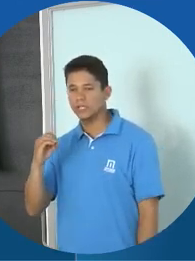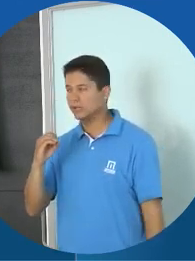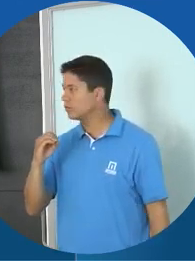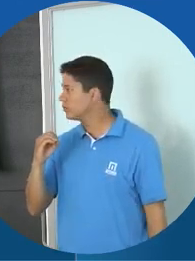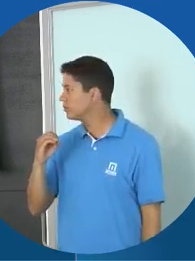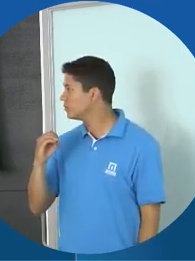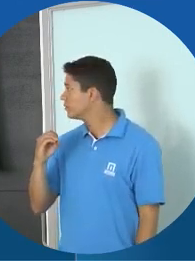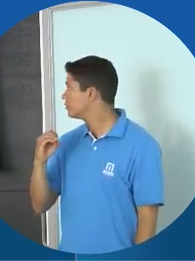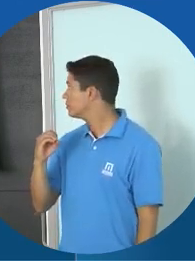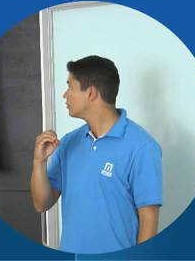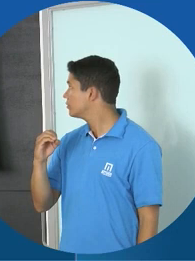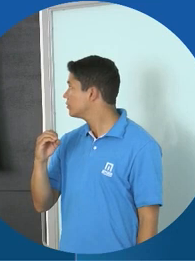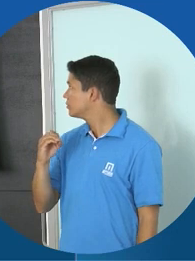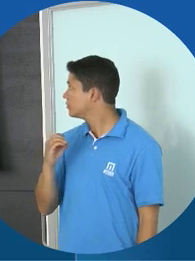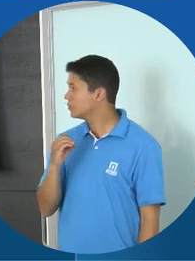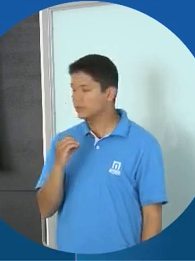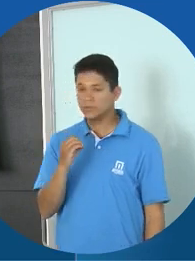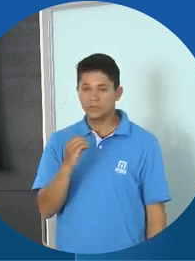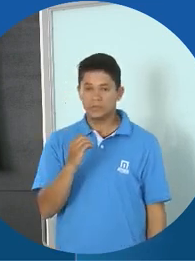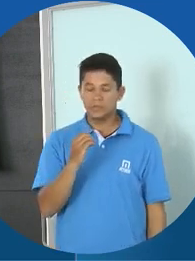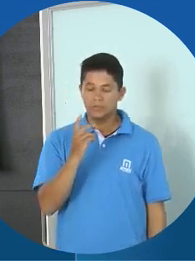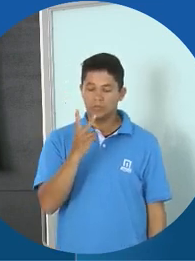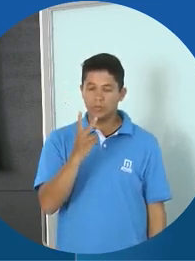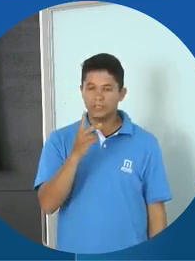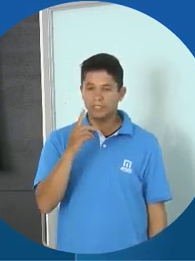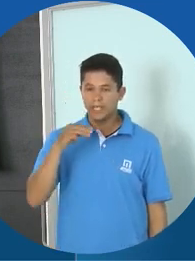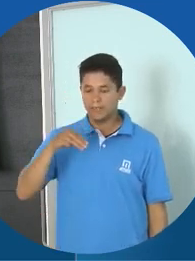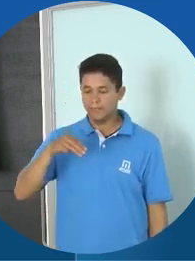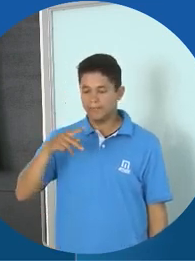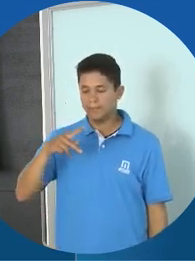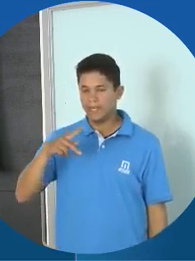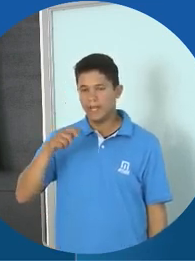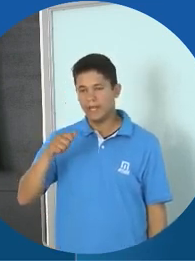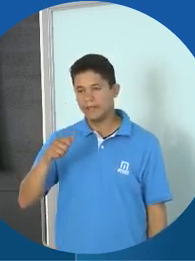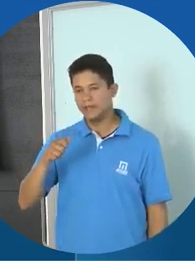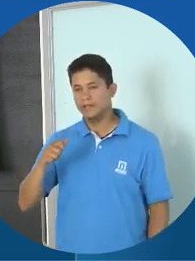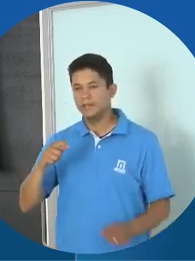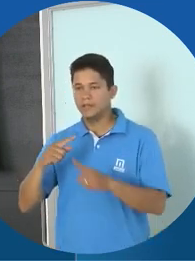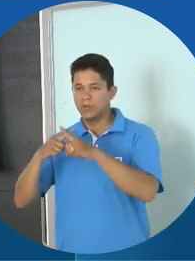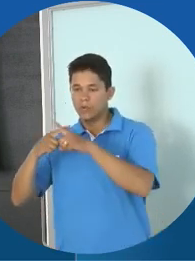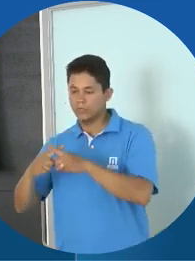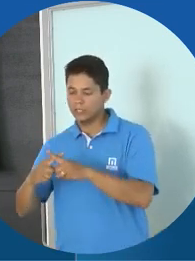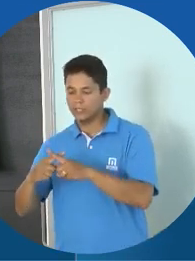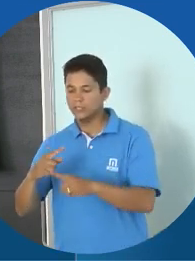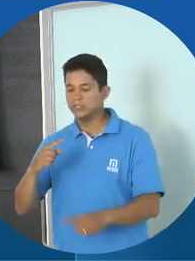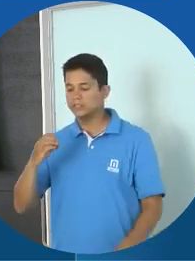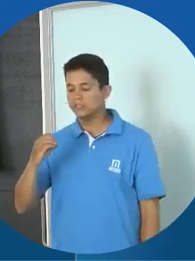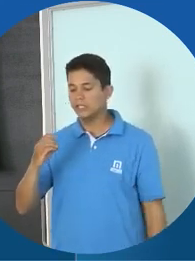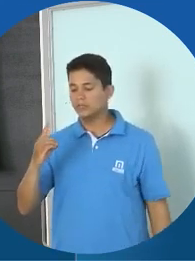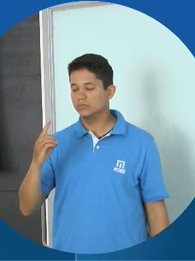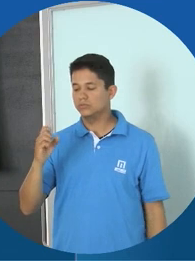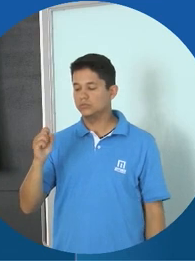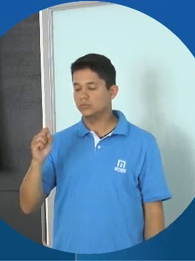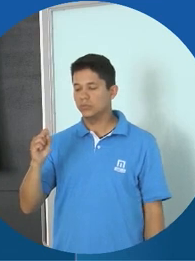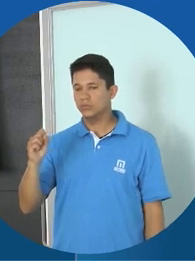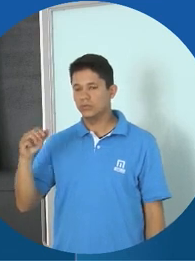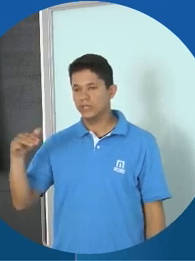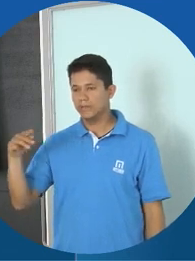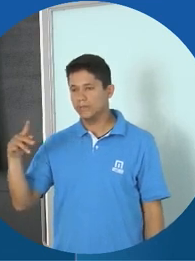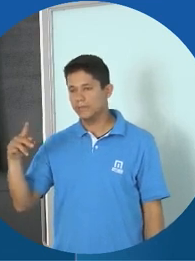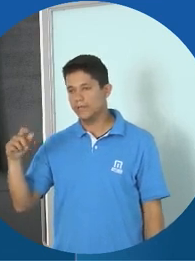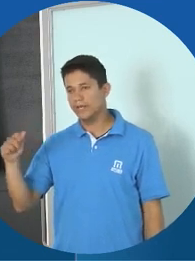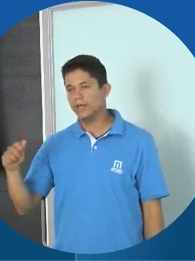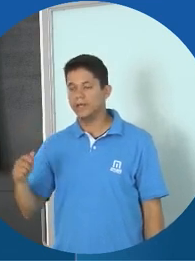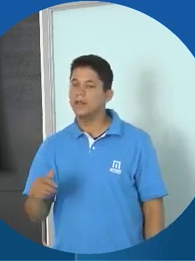0. A gente alcançou 2 MPa contra 0,18 MPa da bibliografia. Então, a gente evidencia